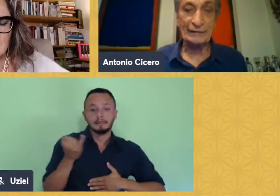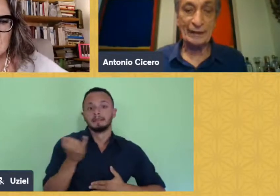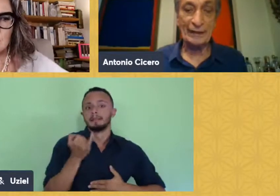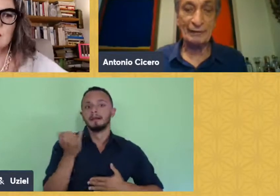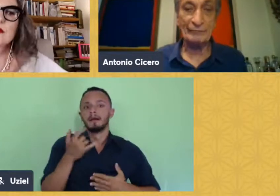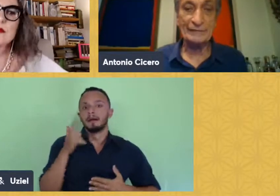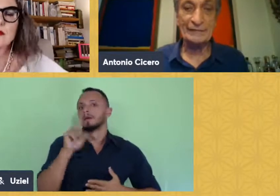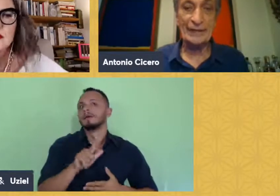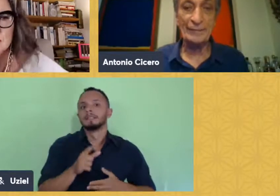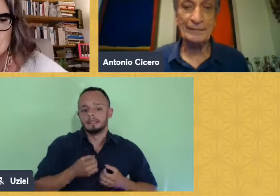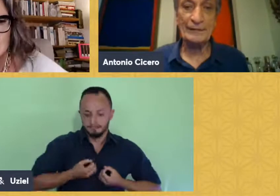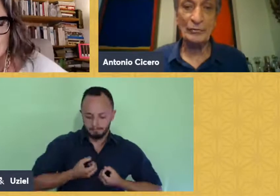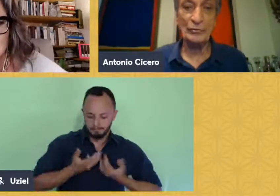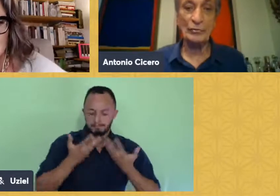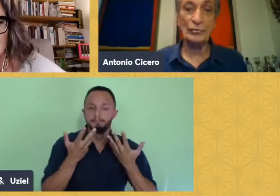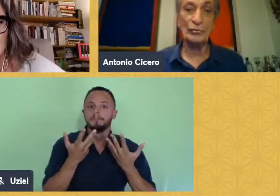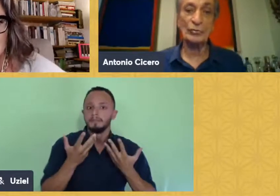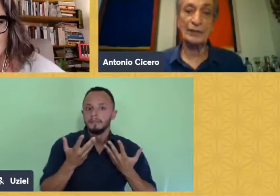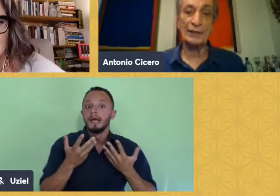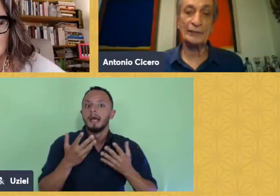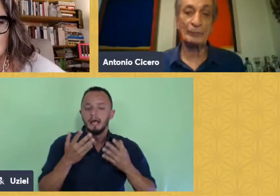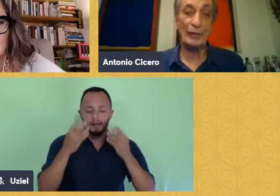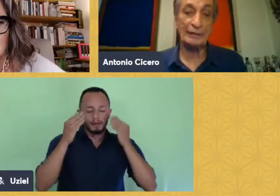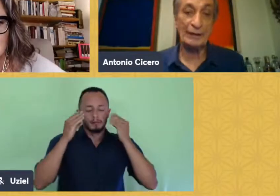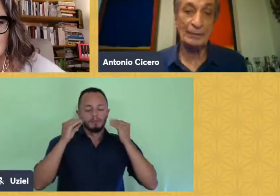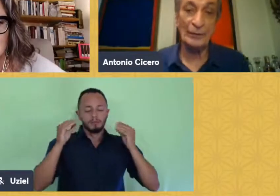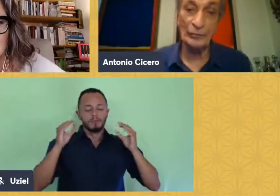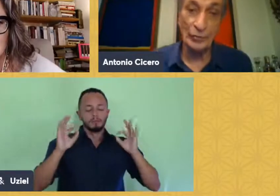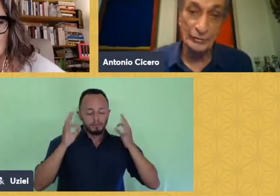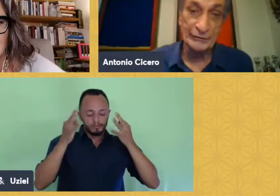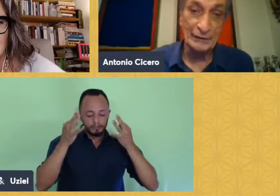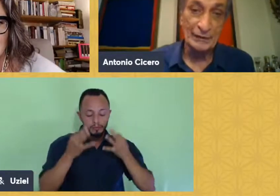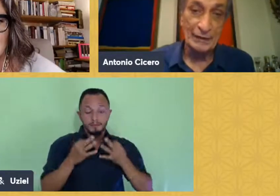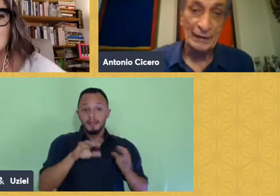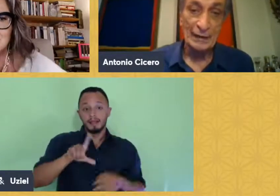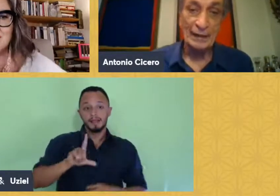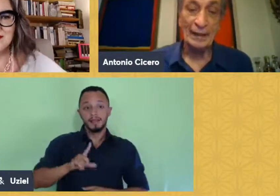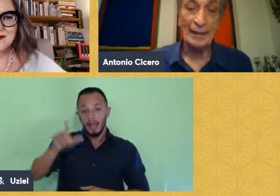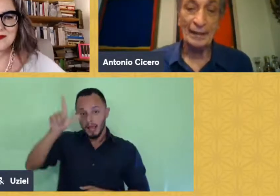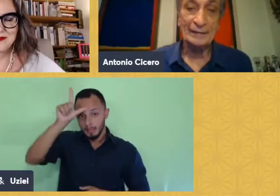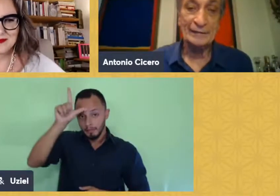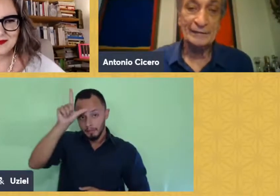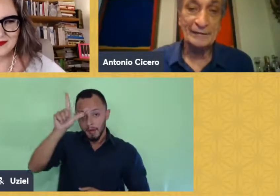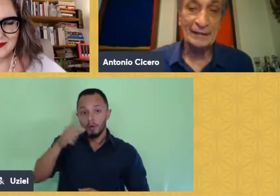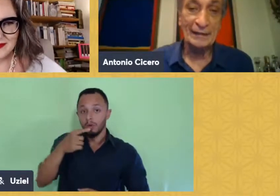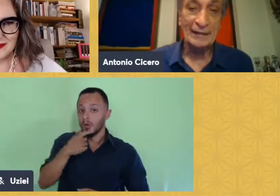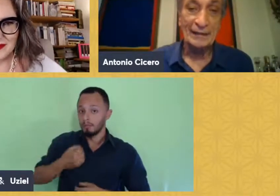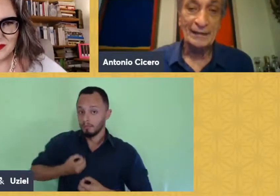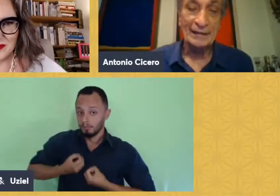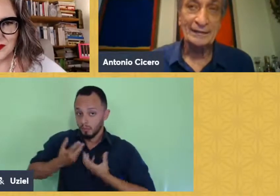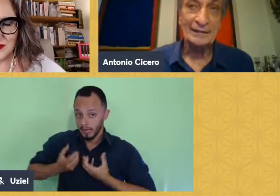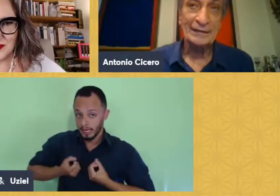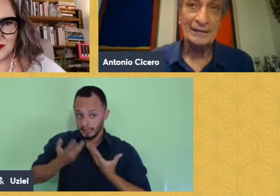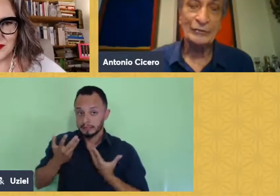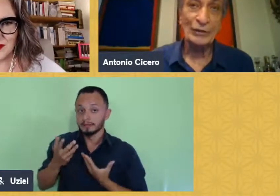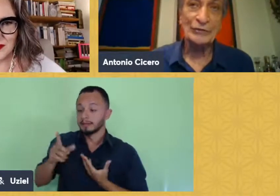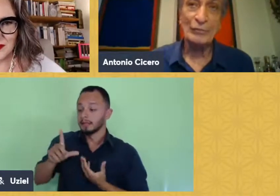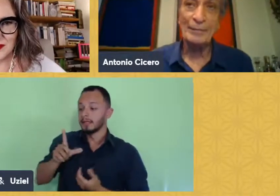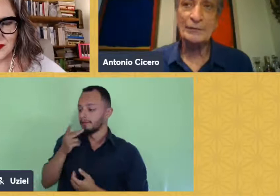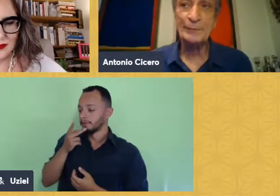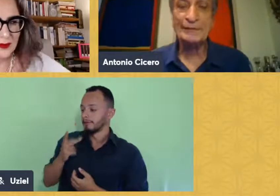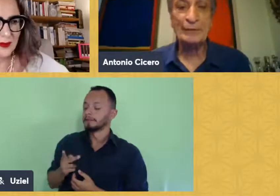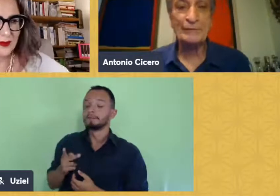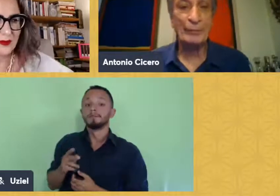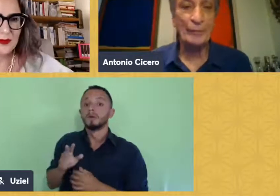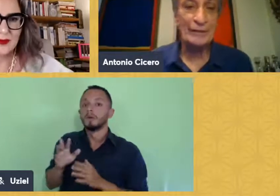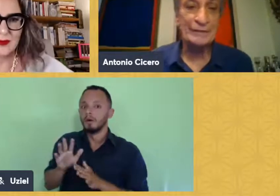Existe até, você sabe que o grande poeta alemão Goethe dizia que nós